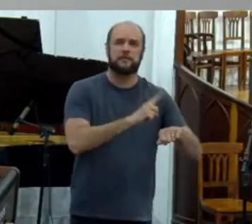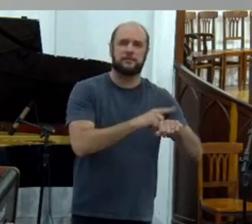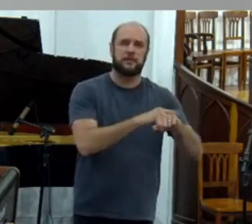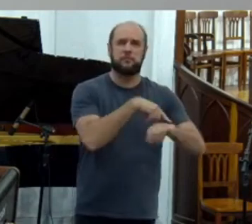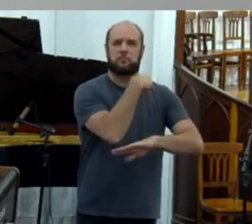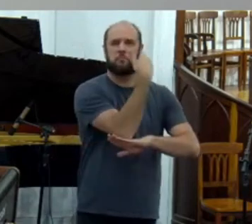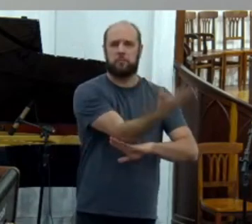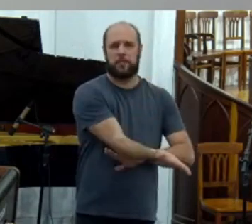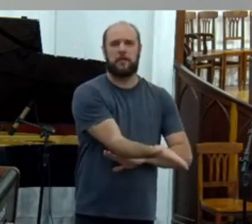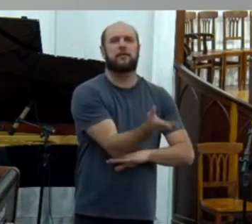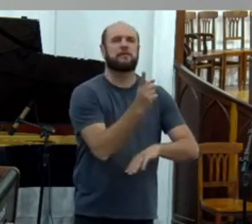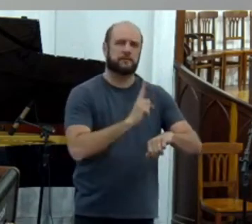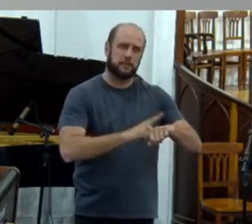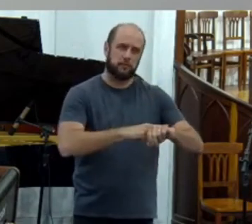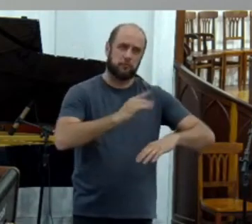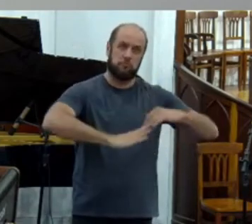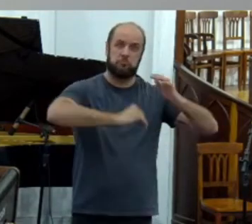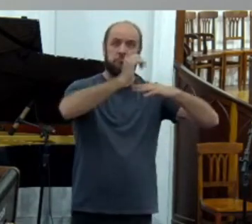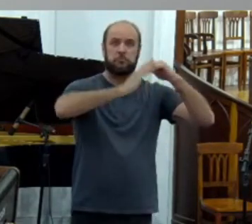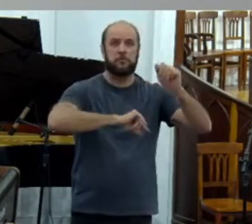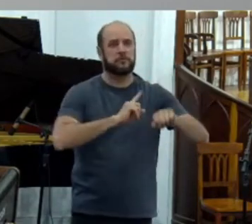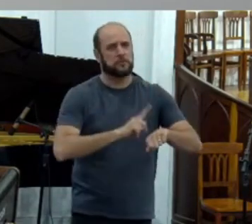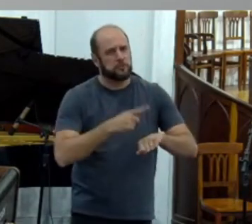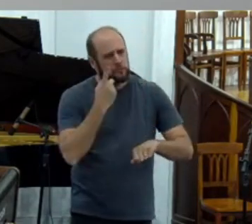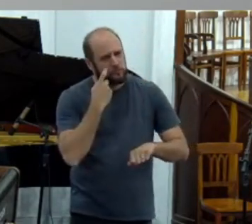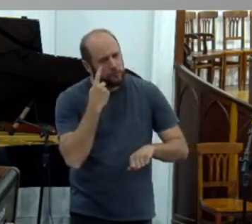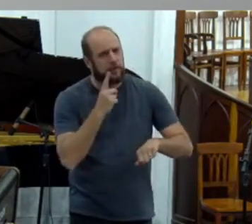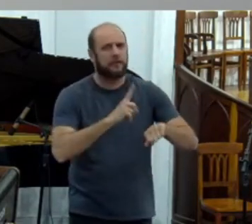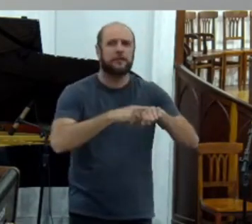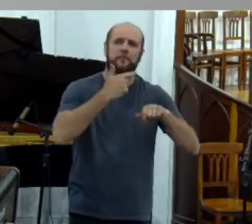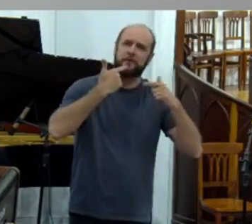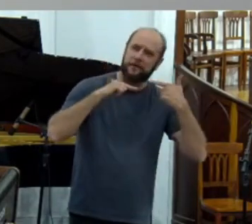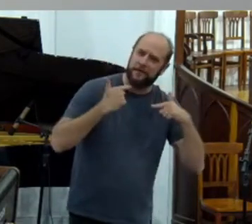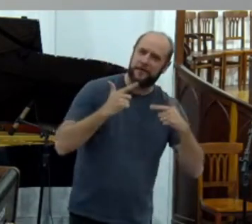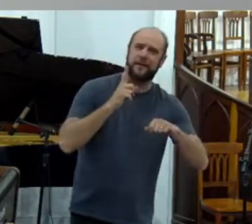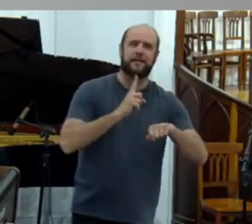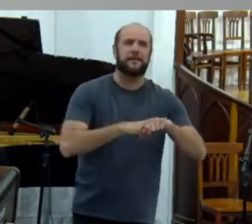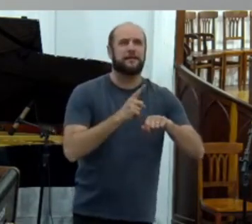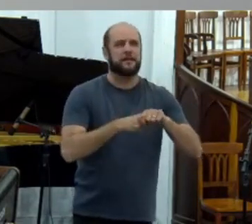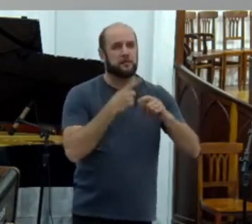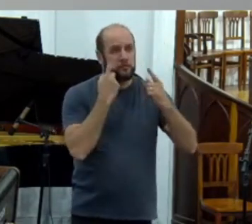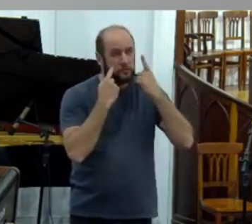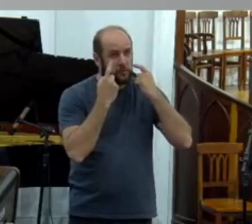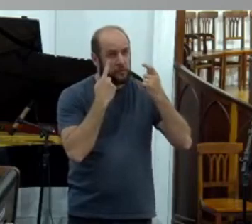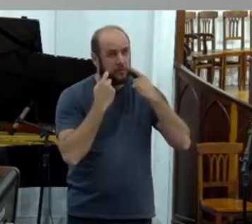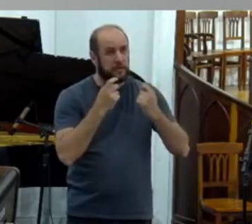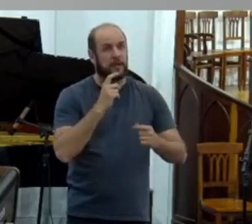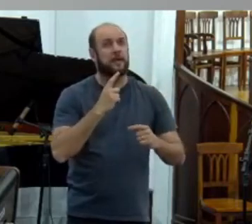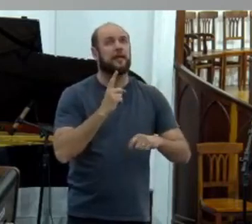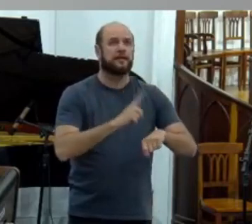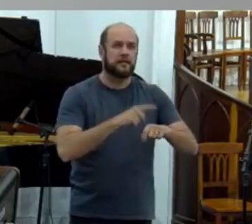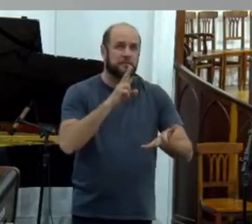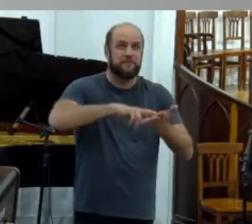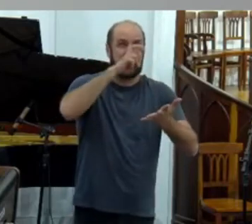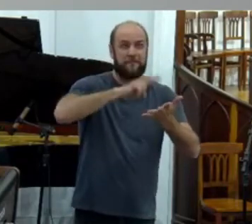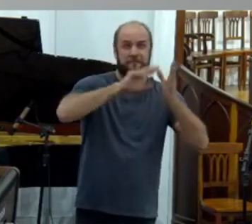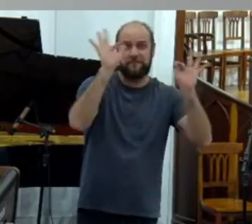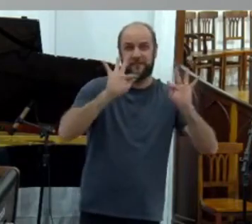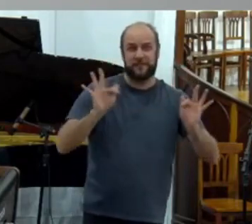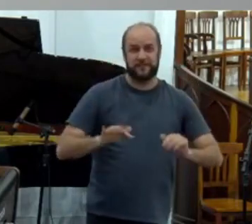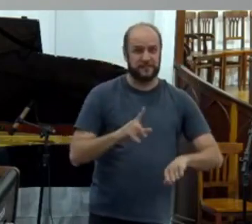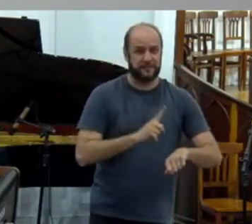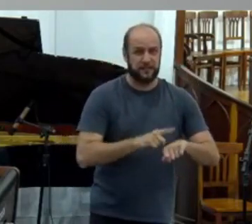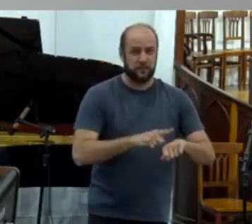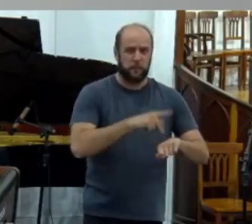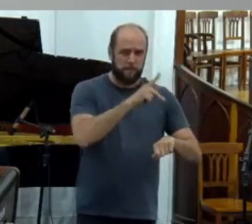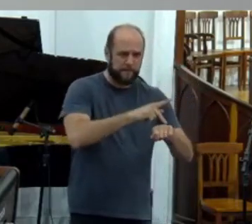derrubar e tempo de construir, tempo de chorar e tempo de rir, tempo de prantear e tempo de saltar de alegria, tempo de espalhar